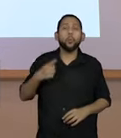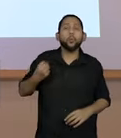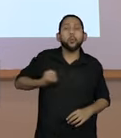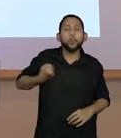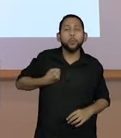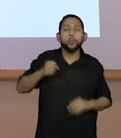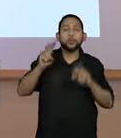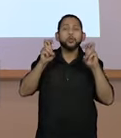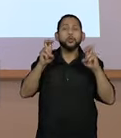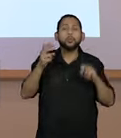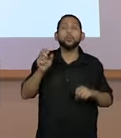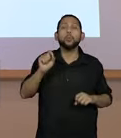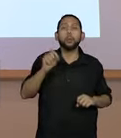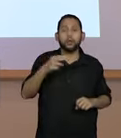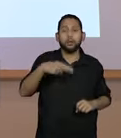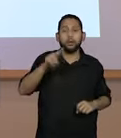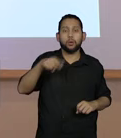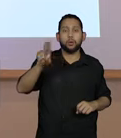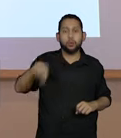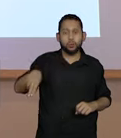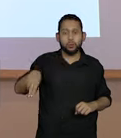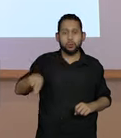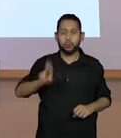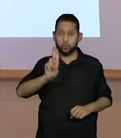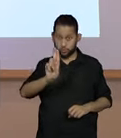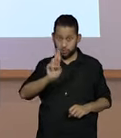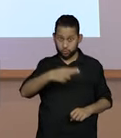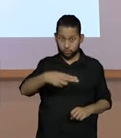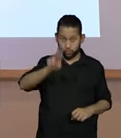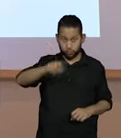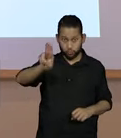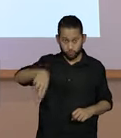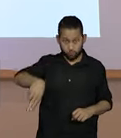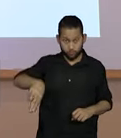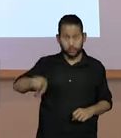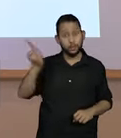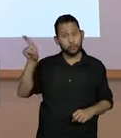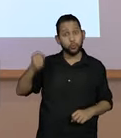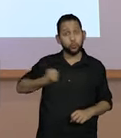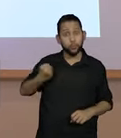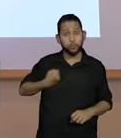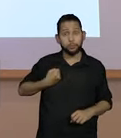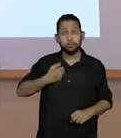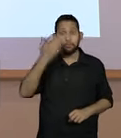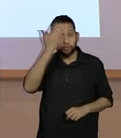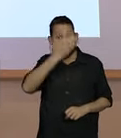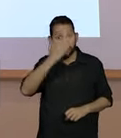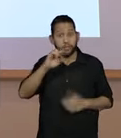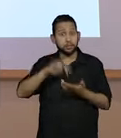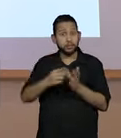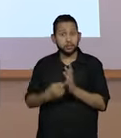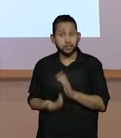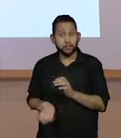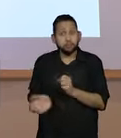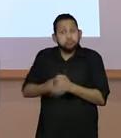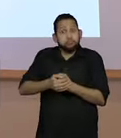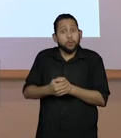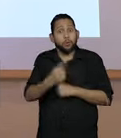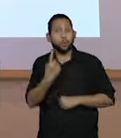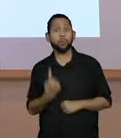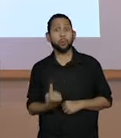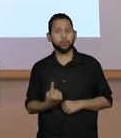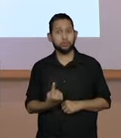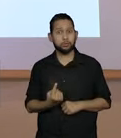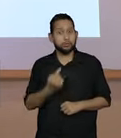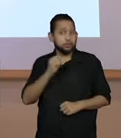Tá? Este número que não está aparecendo aqui é o número 1. Tá? Então, nós vamos considerar ele